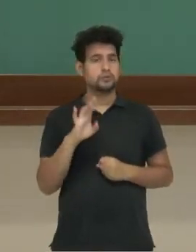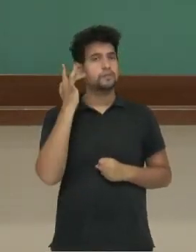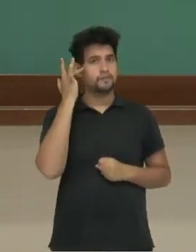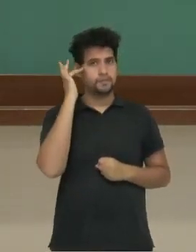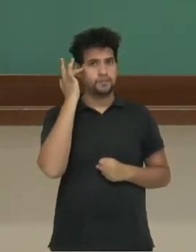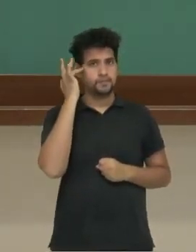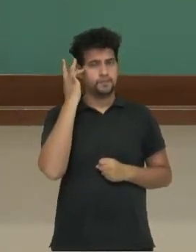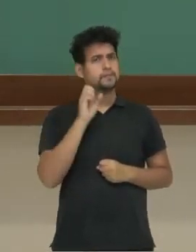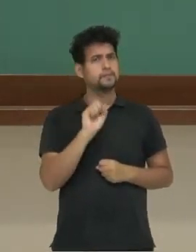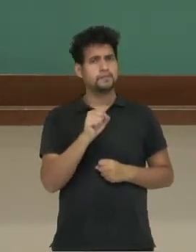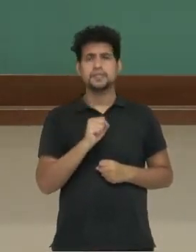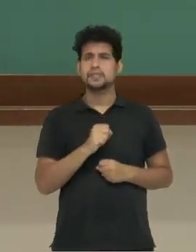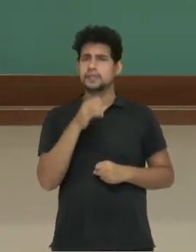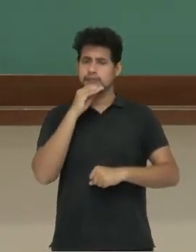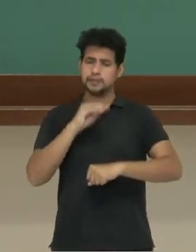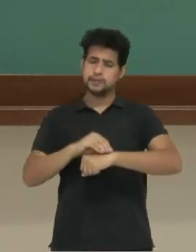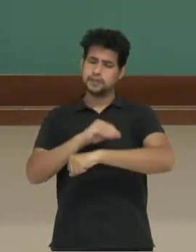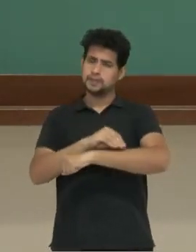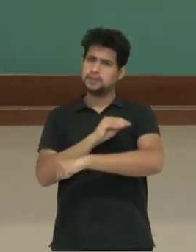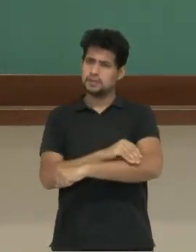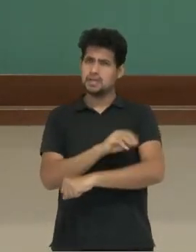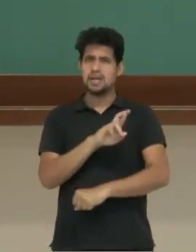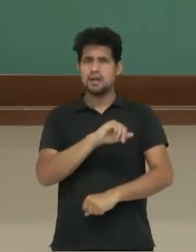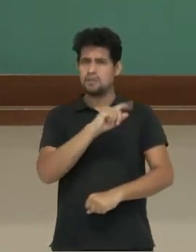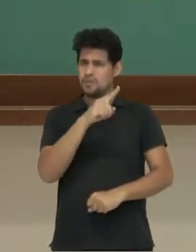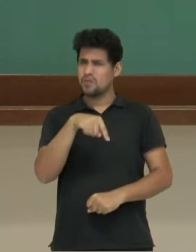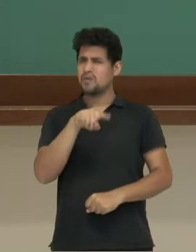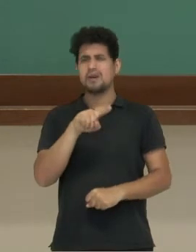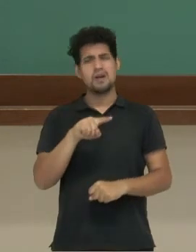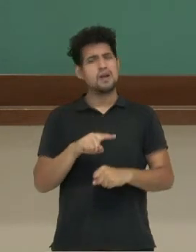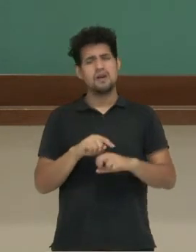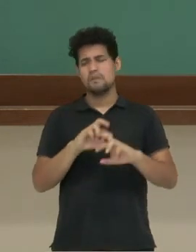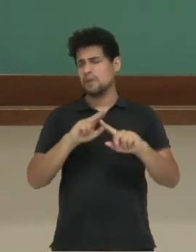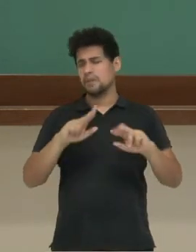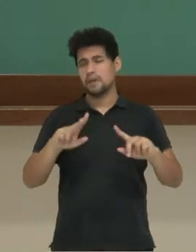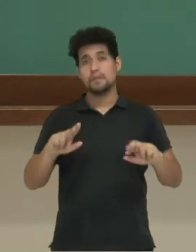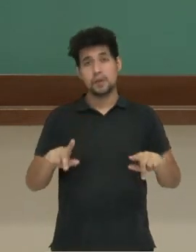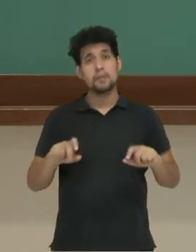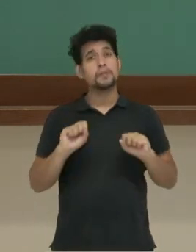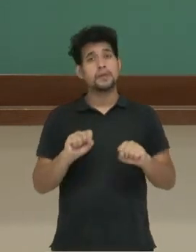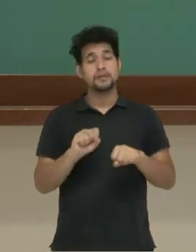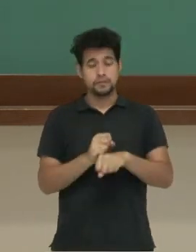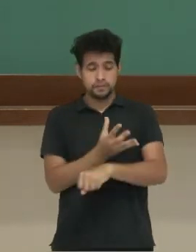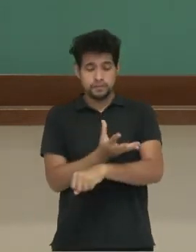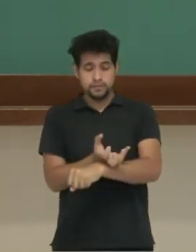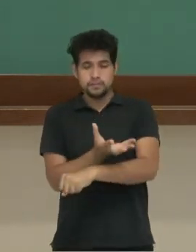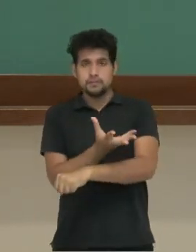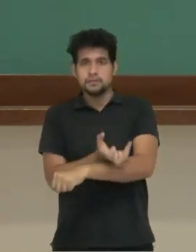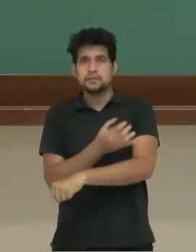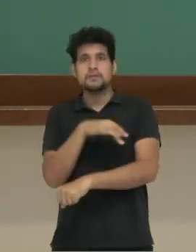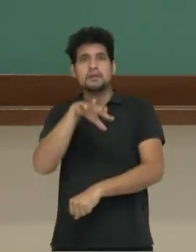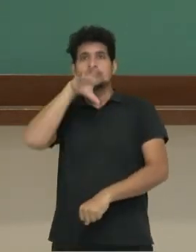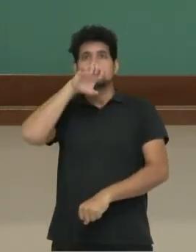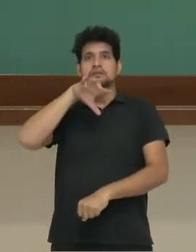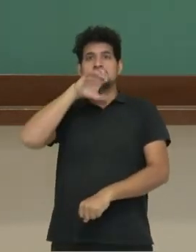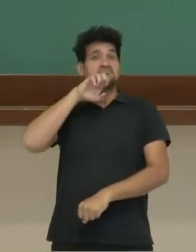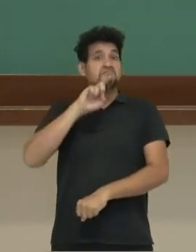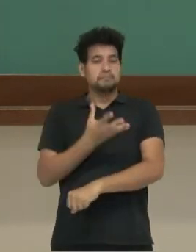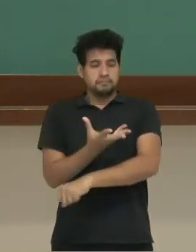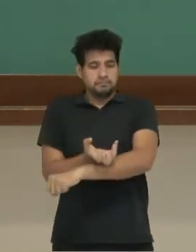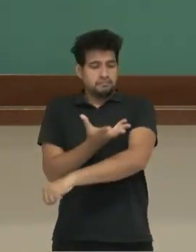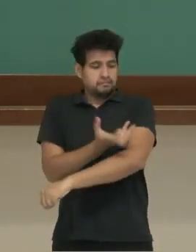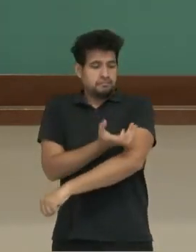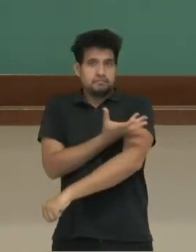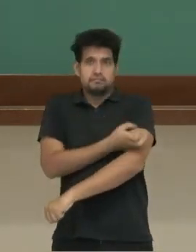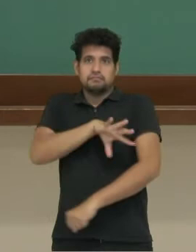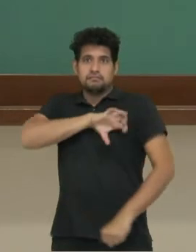Então sim, sapos, rãs, pererecas, salamandras, eles podem respirar pela pele também, ok? E por isso